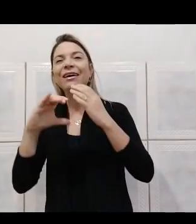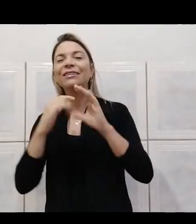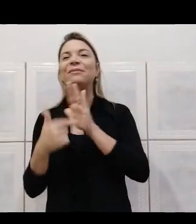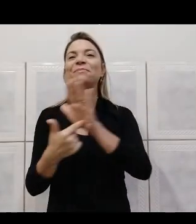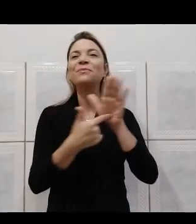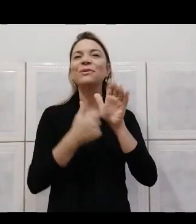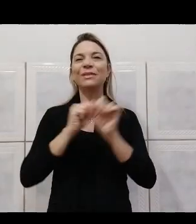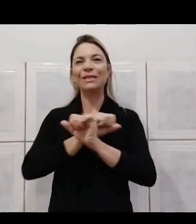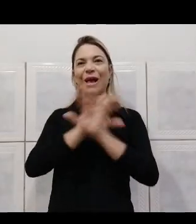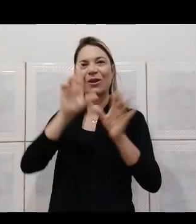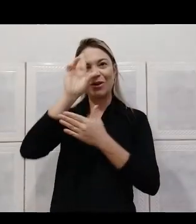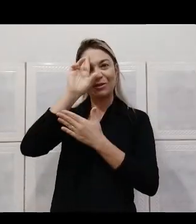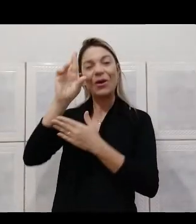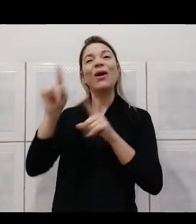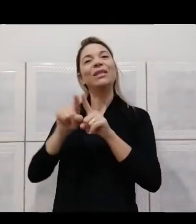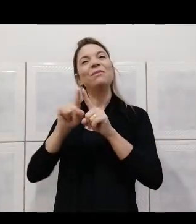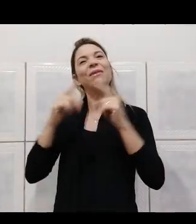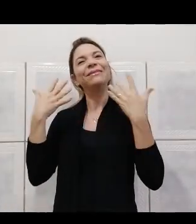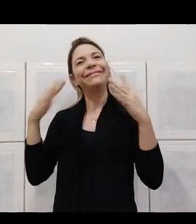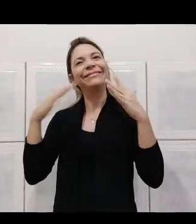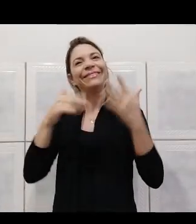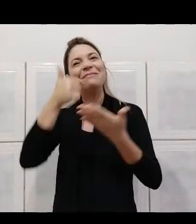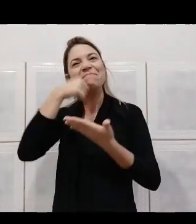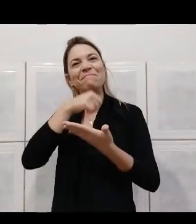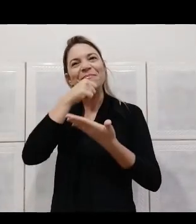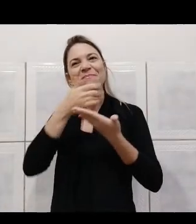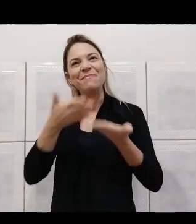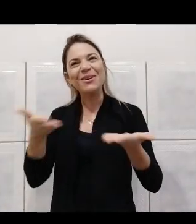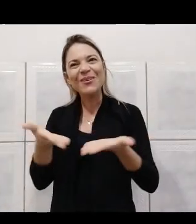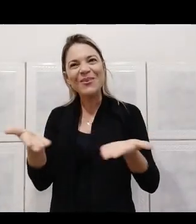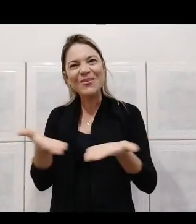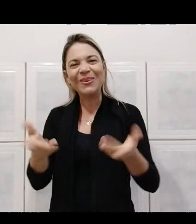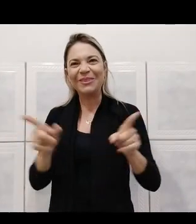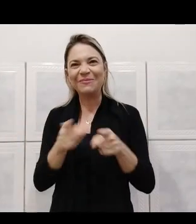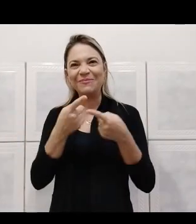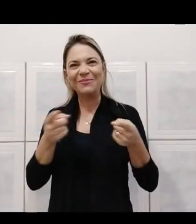também homenageando as mamães nesse domingo.